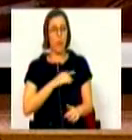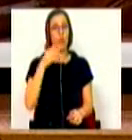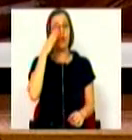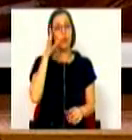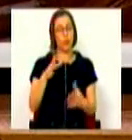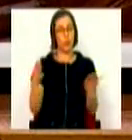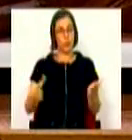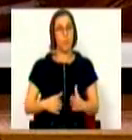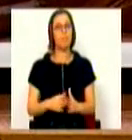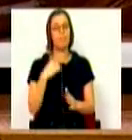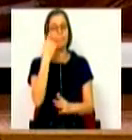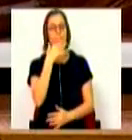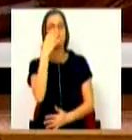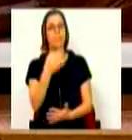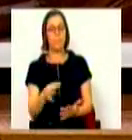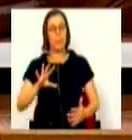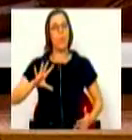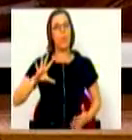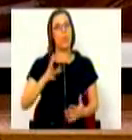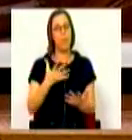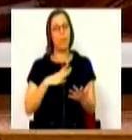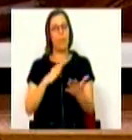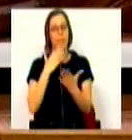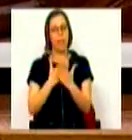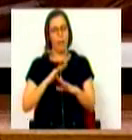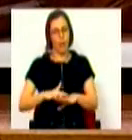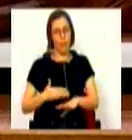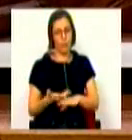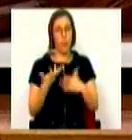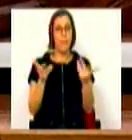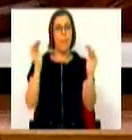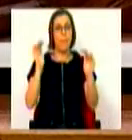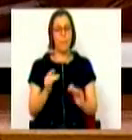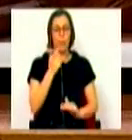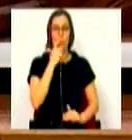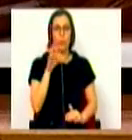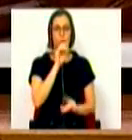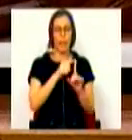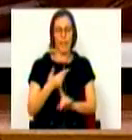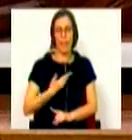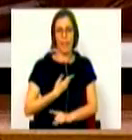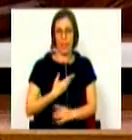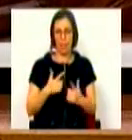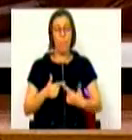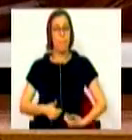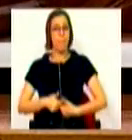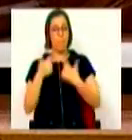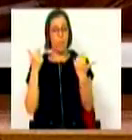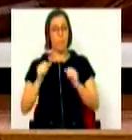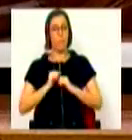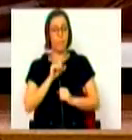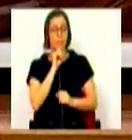estrangeiro, credibilizamos o país obtendo ganhos reforçados com a diminuição dos juros da dívida, melhoramos as